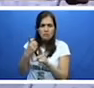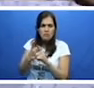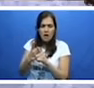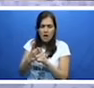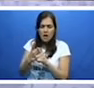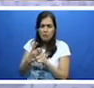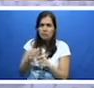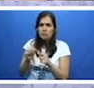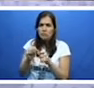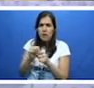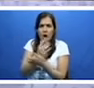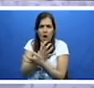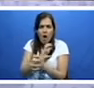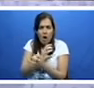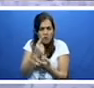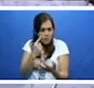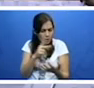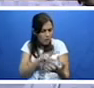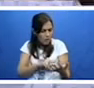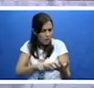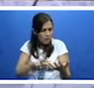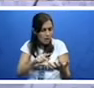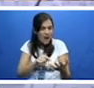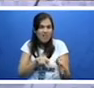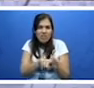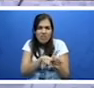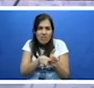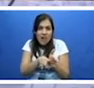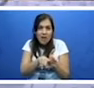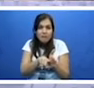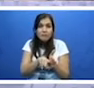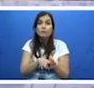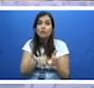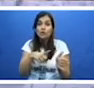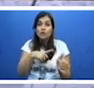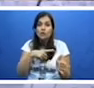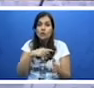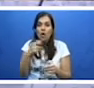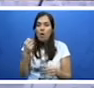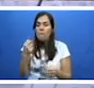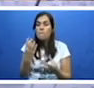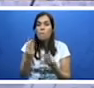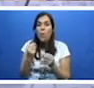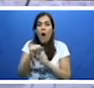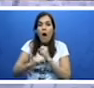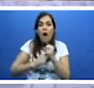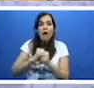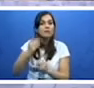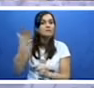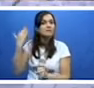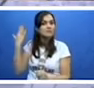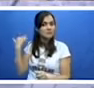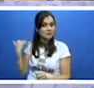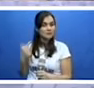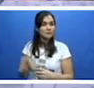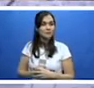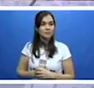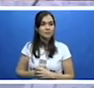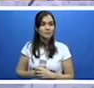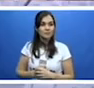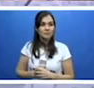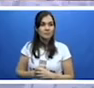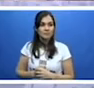fizeram análise desses fósseis à ela surgiu numa época que não existia a separação dos continentes era uma única grande